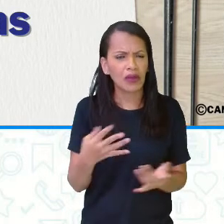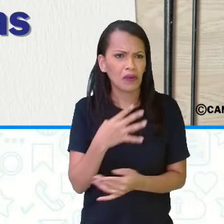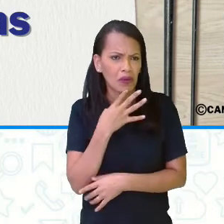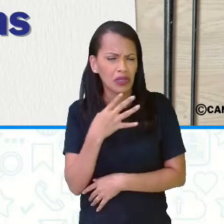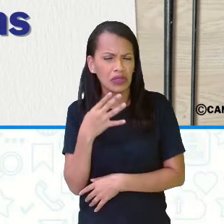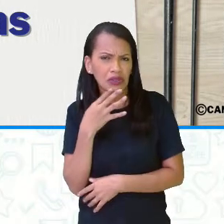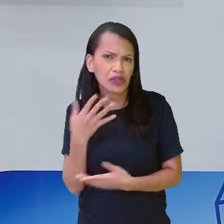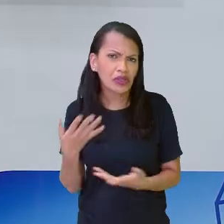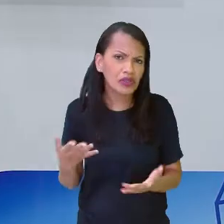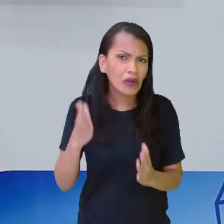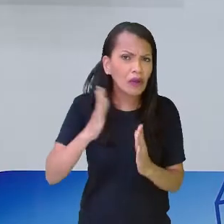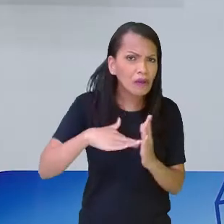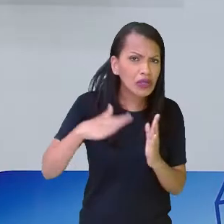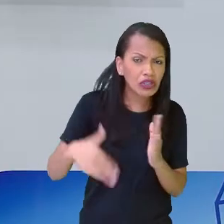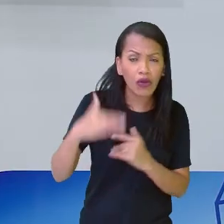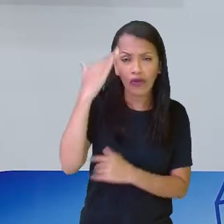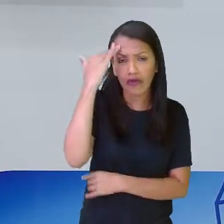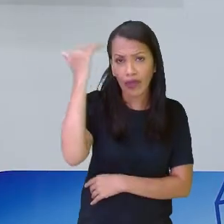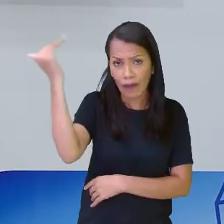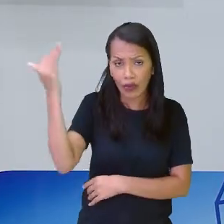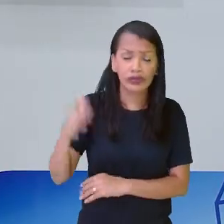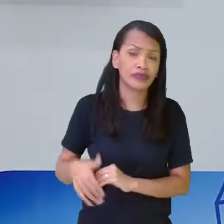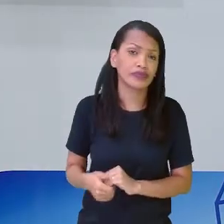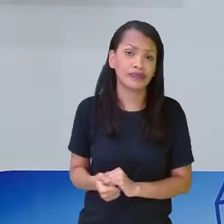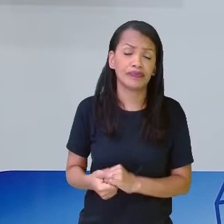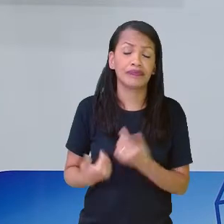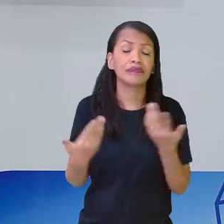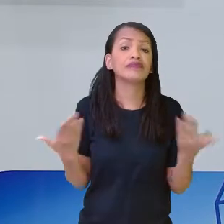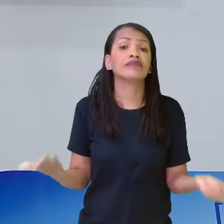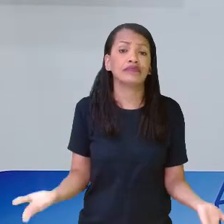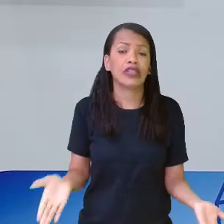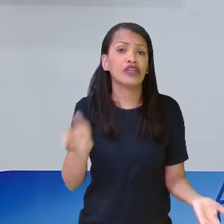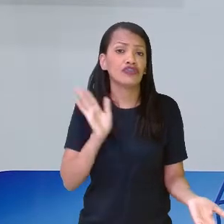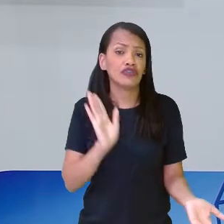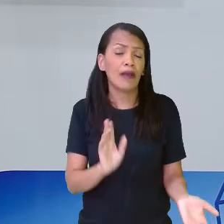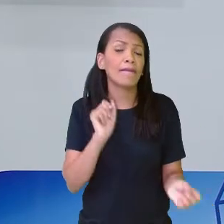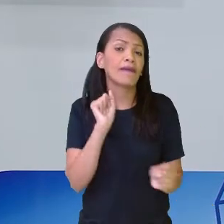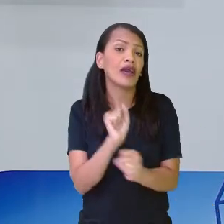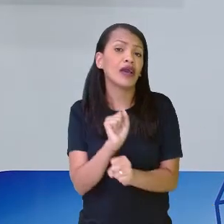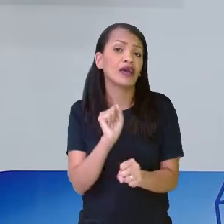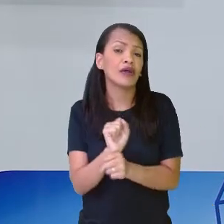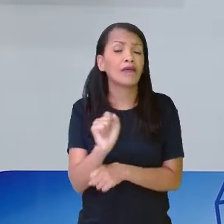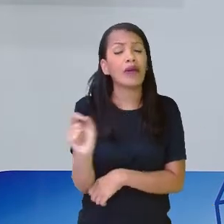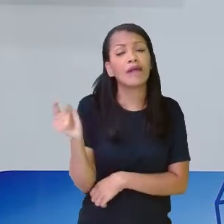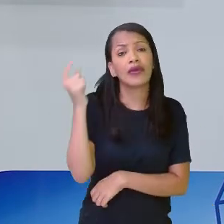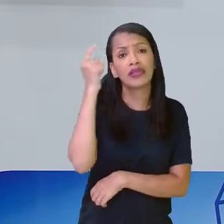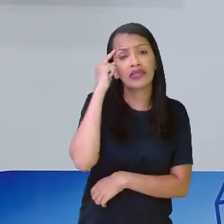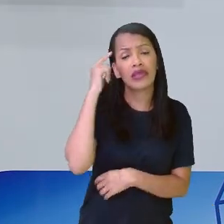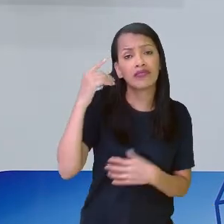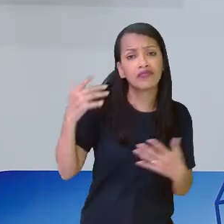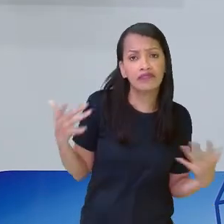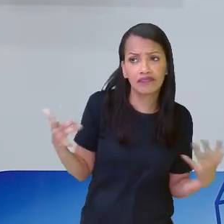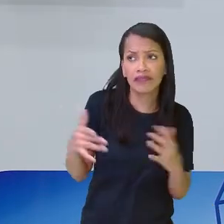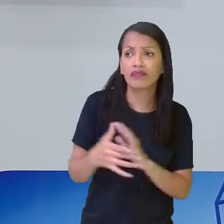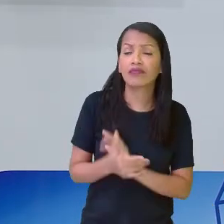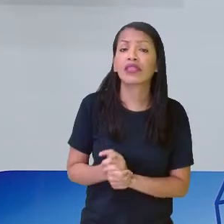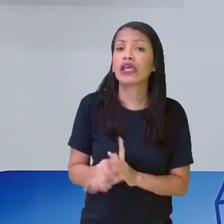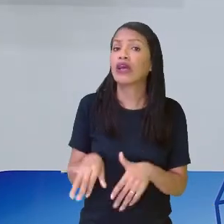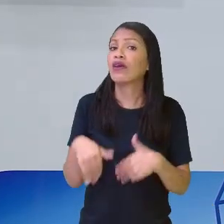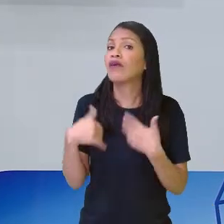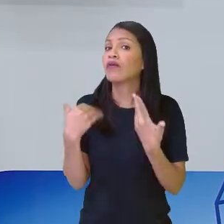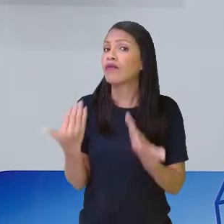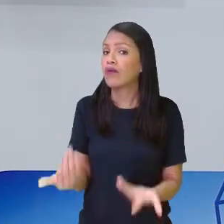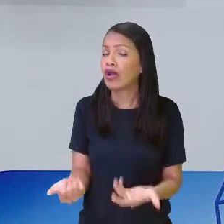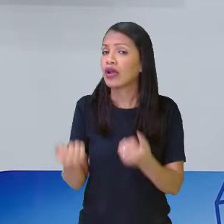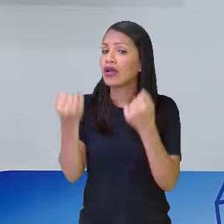artista? Conhece algum pintor famoso? E aí, já parou para pensar nisso? Bom, quando a gente fala em